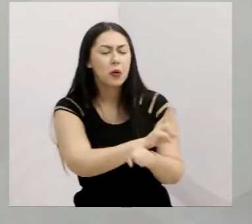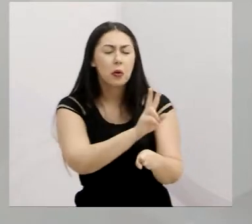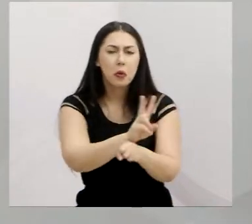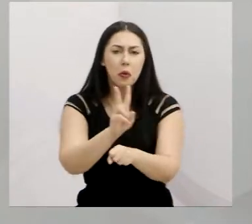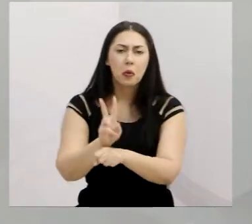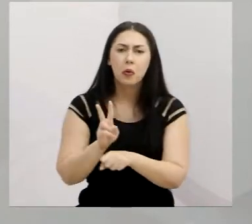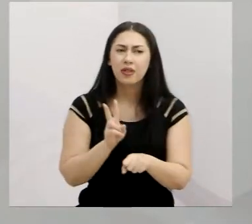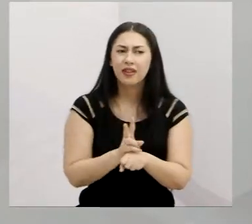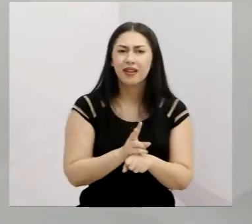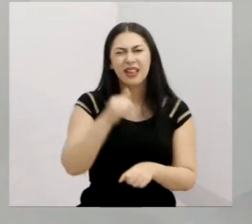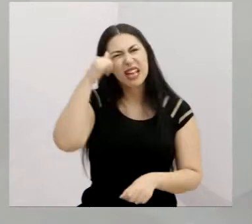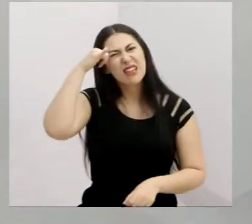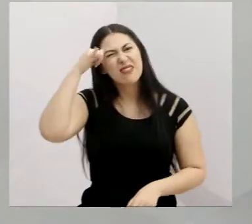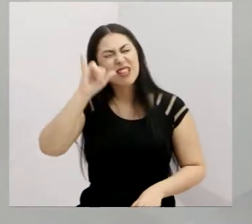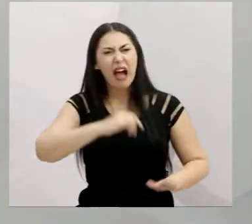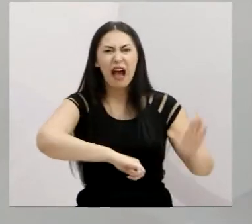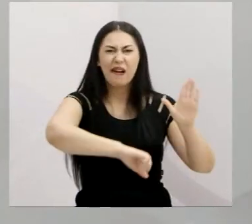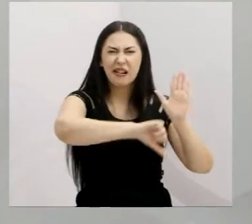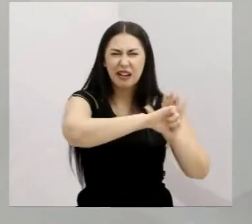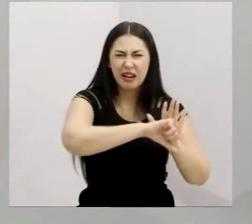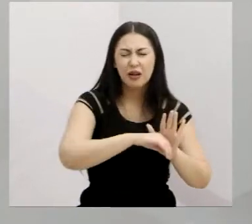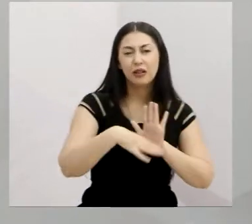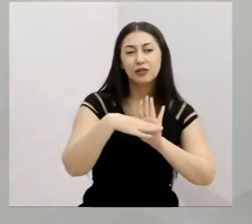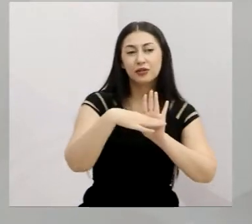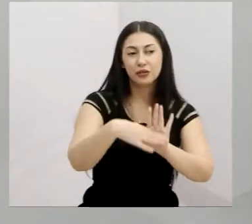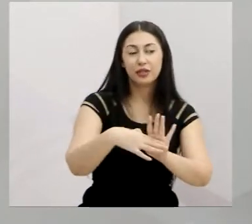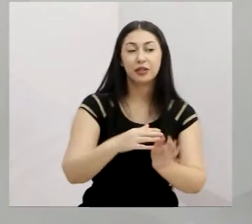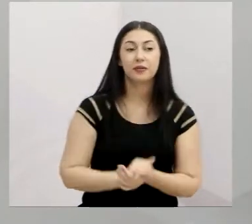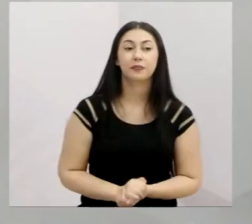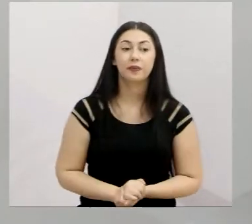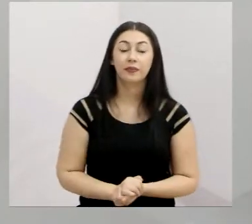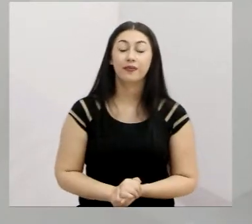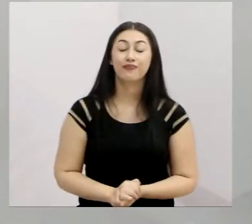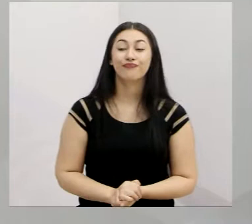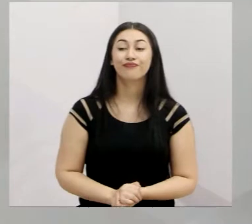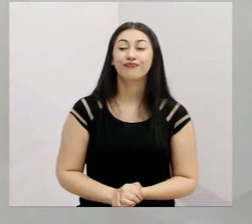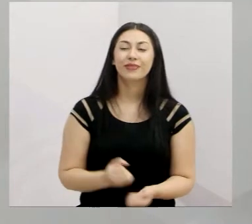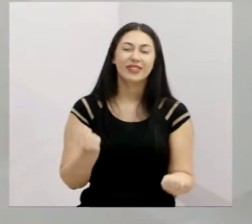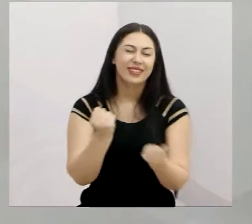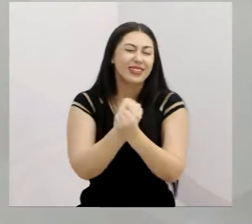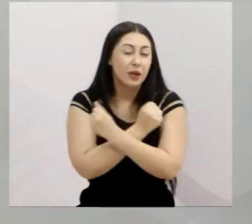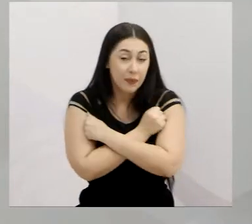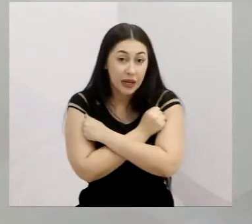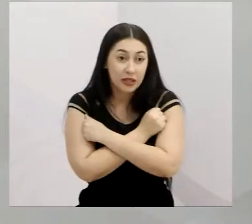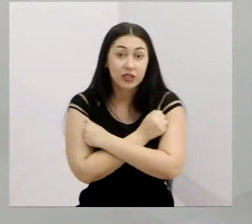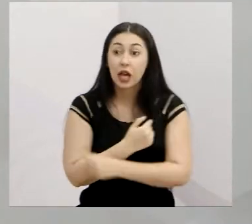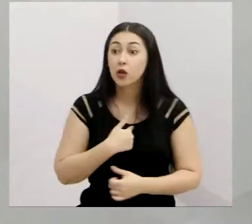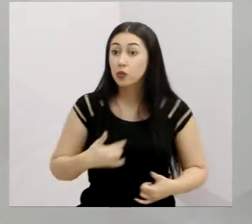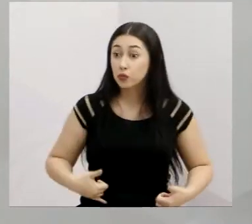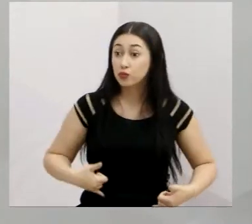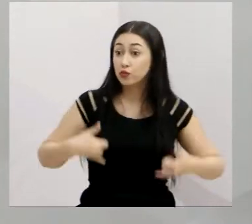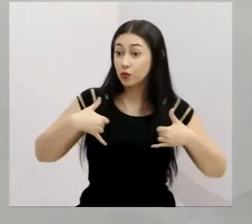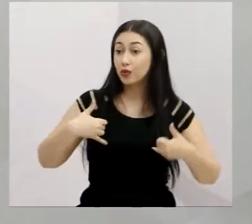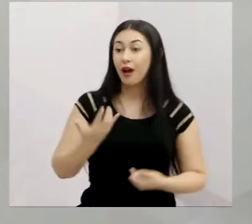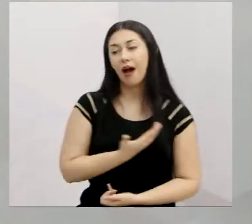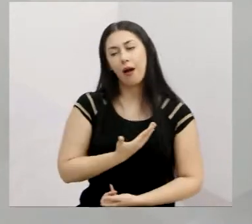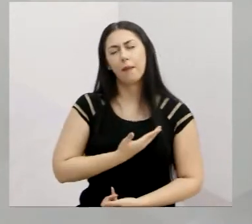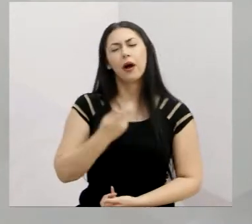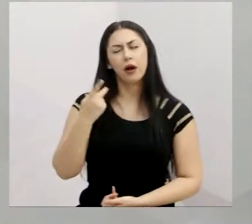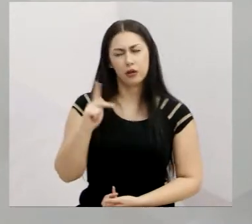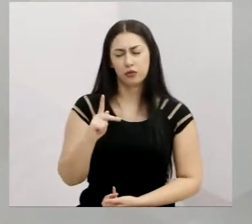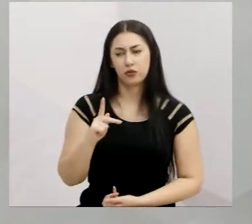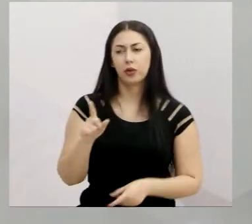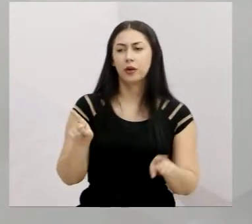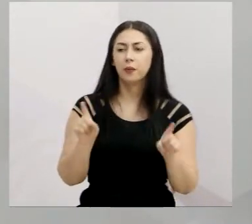criminalidade tentando fazer o máximo possível para ajudar de todas as formas então Priscila o meu grande abraço eu tenho orgulho de ser sua amiga